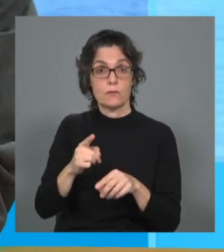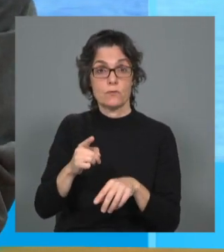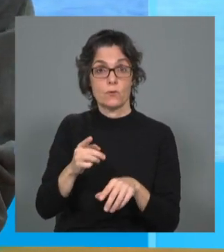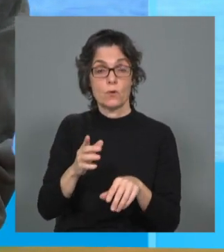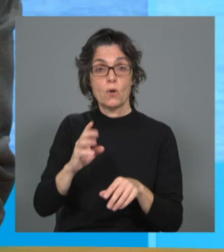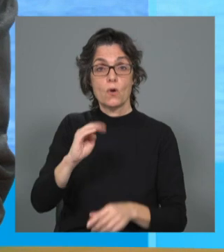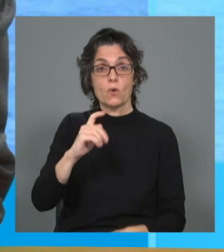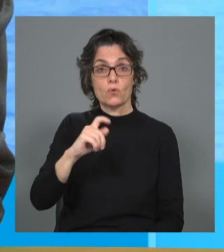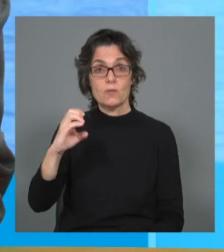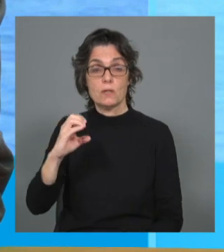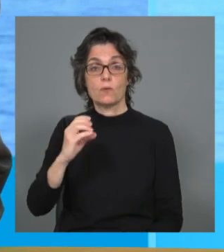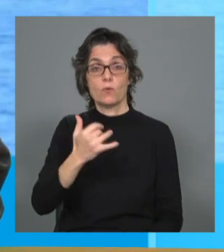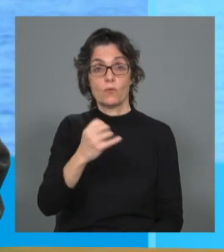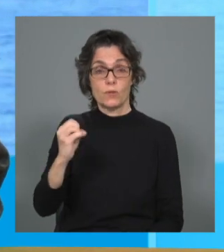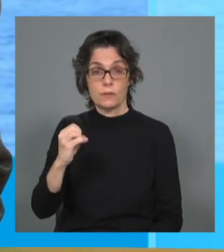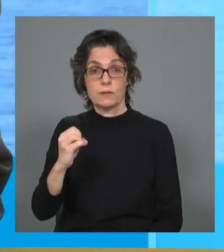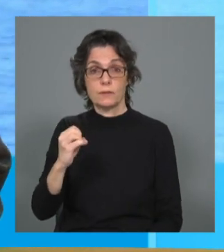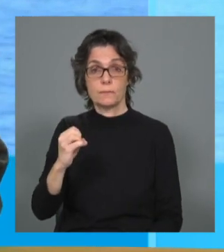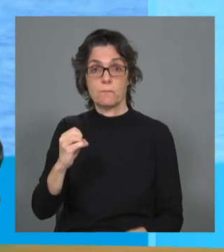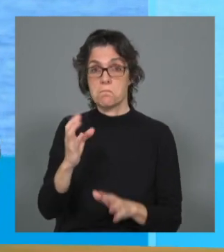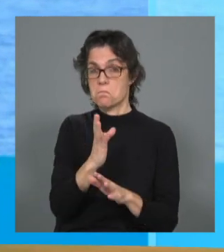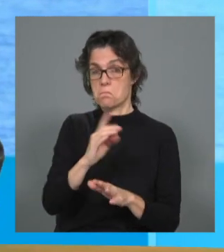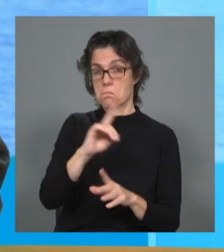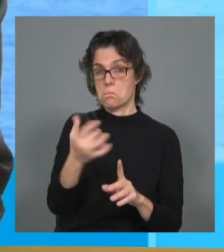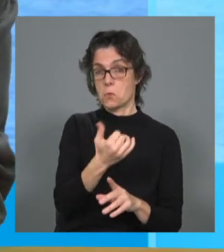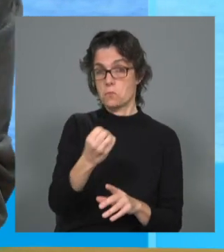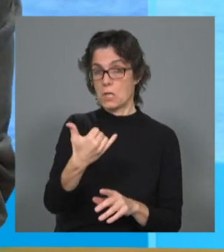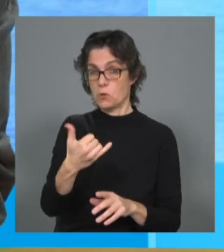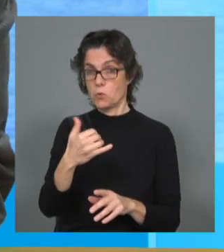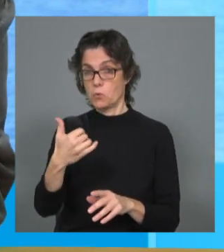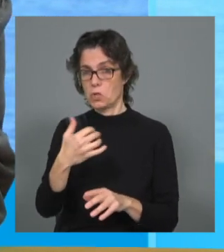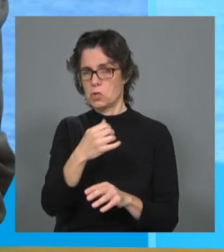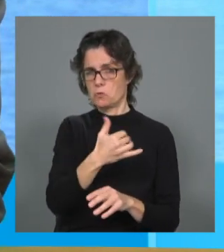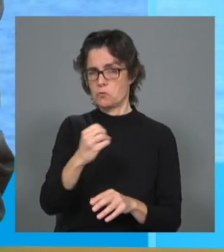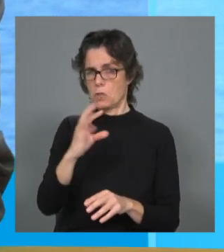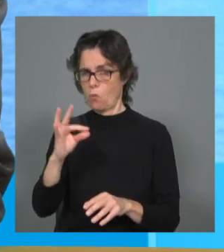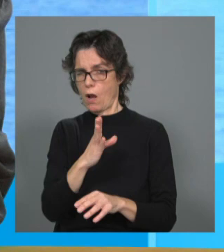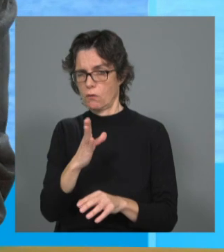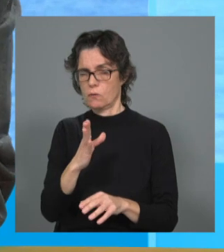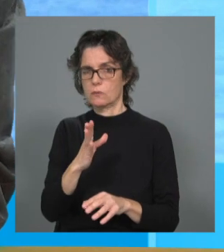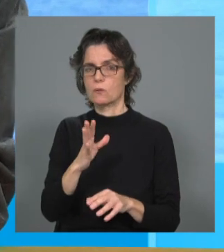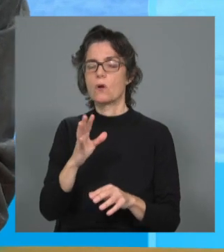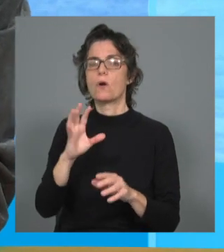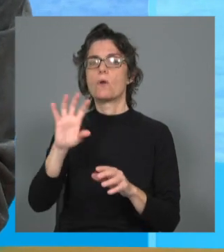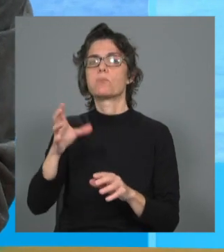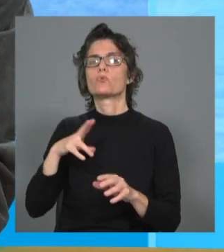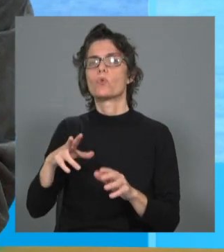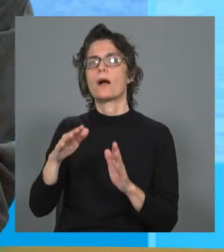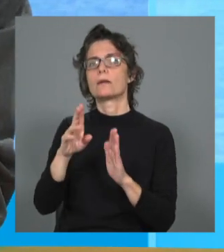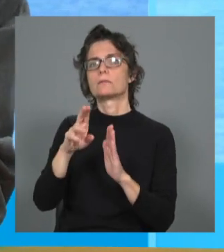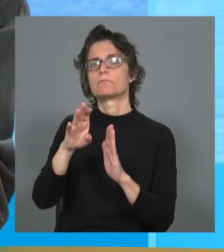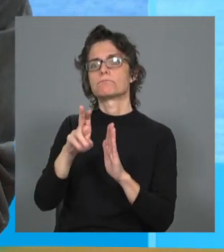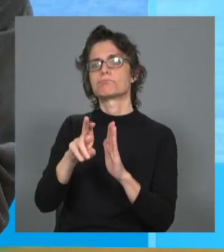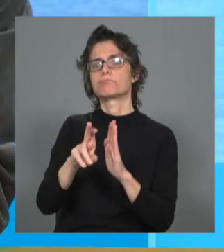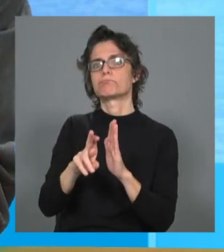daquela primeira estagnação económica, ali em torno de 2002, 2004, o país atrasou-se. E, portanto, ou ganha agora um impulso